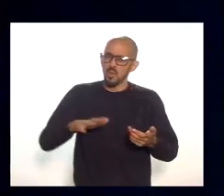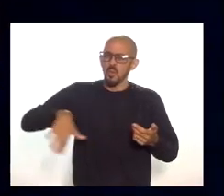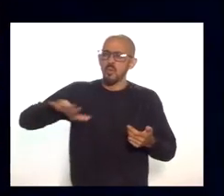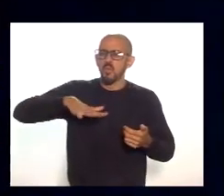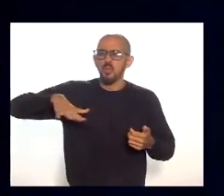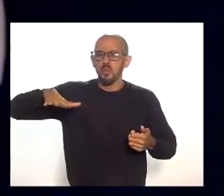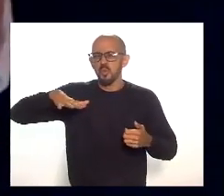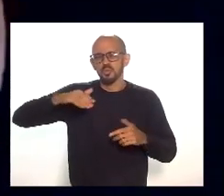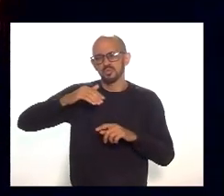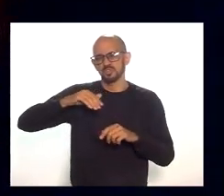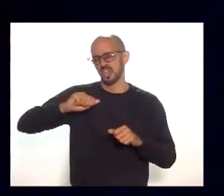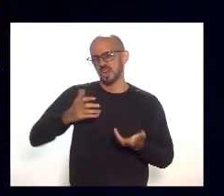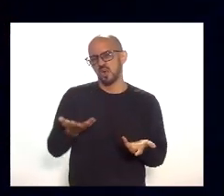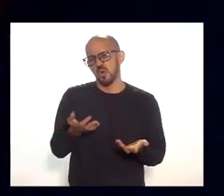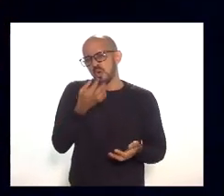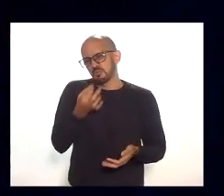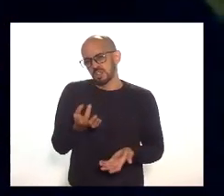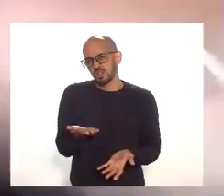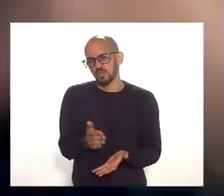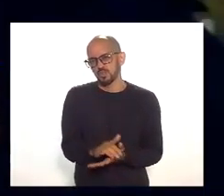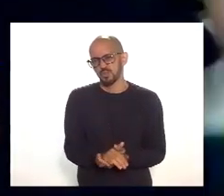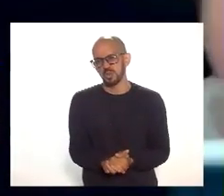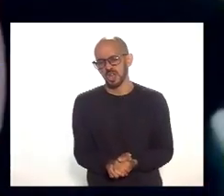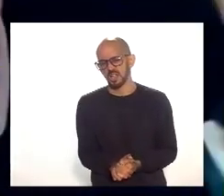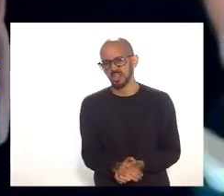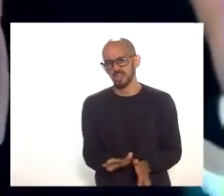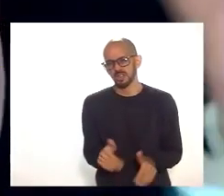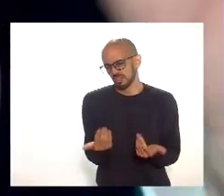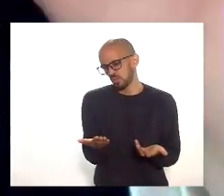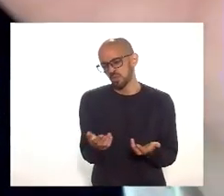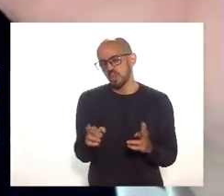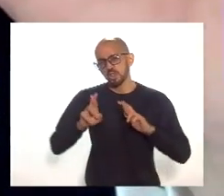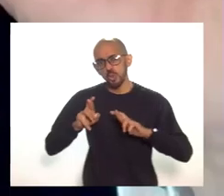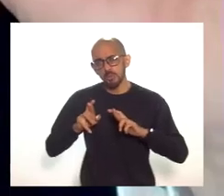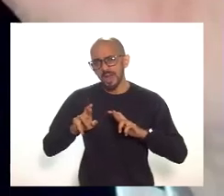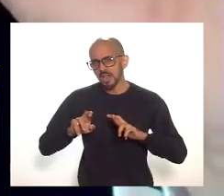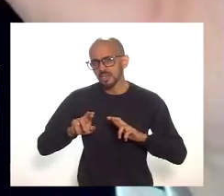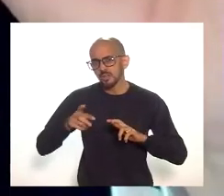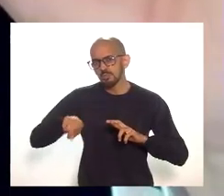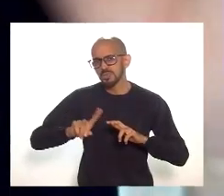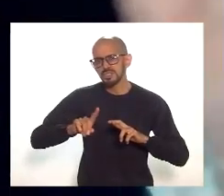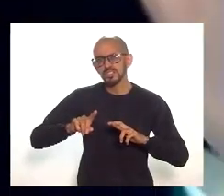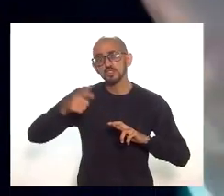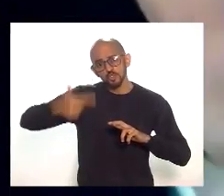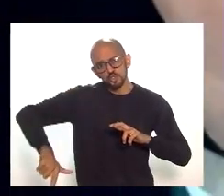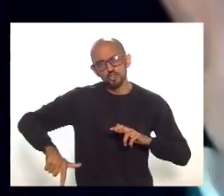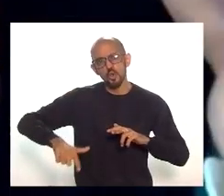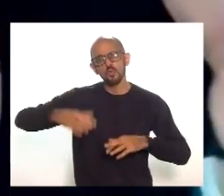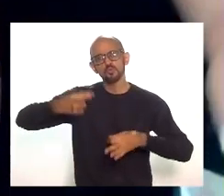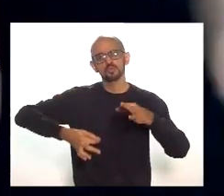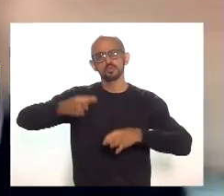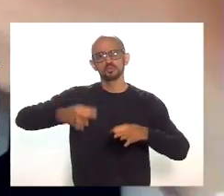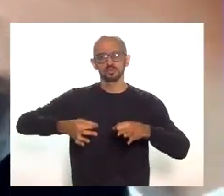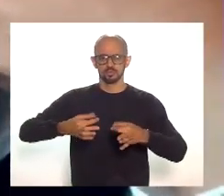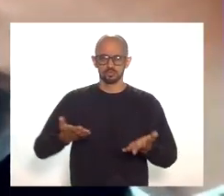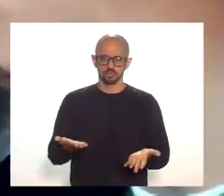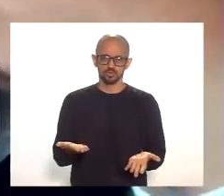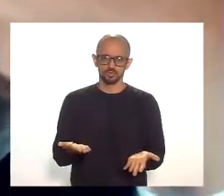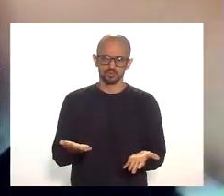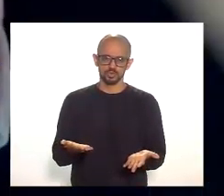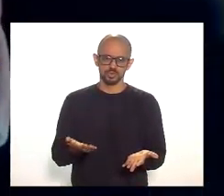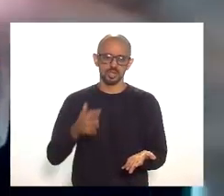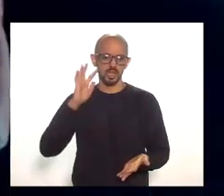que torço para que não seja de novo judicializada. O parlamento consiga encontrar um bom termo